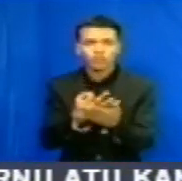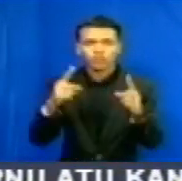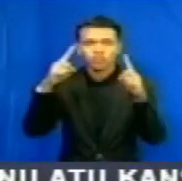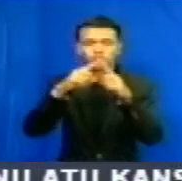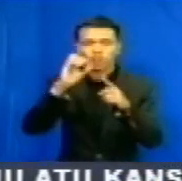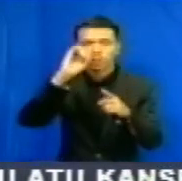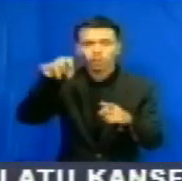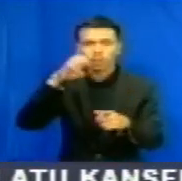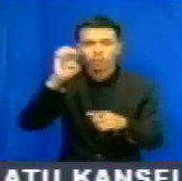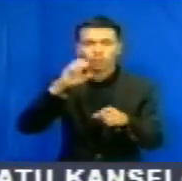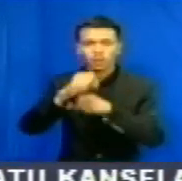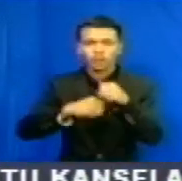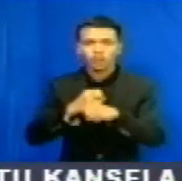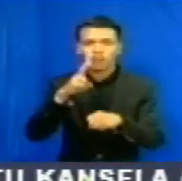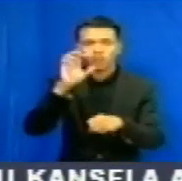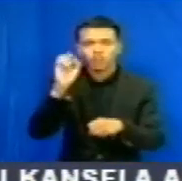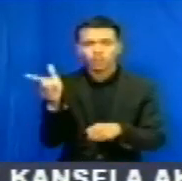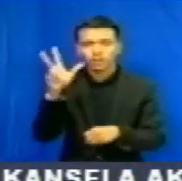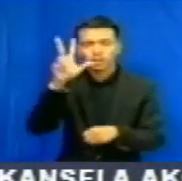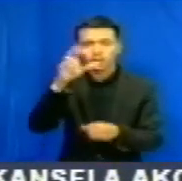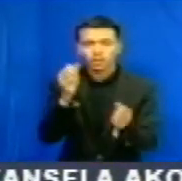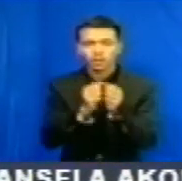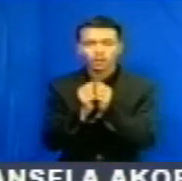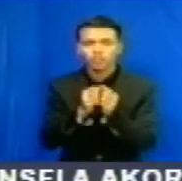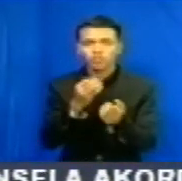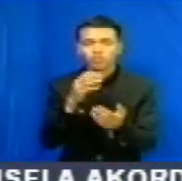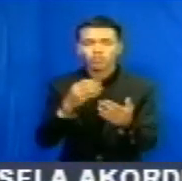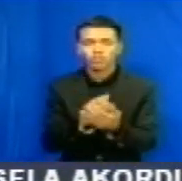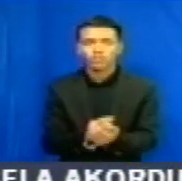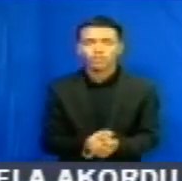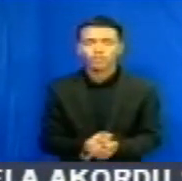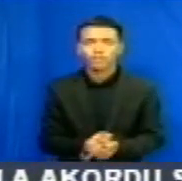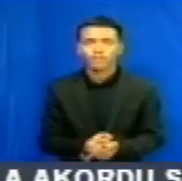hoje é 2023. E a montante né, inclui mos